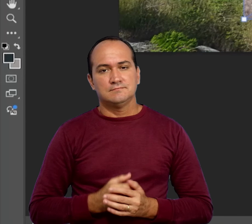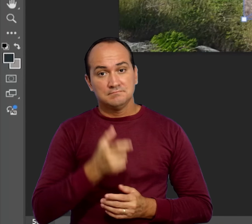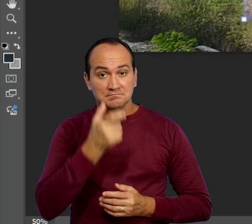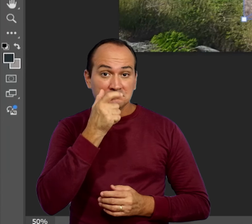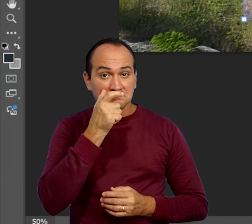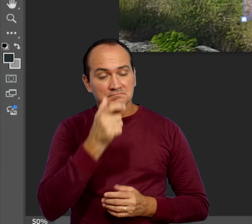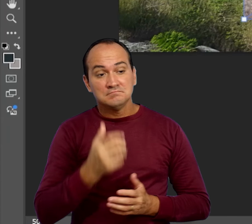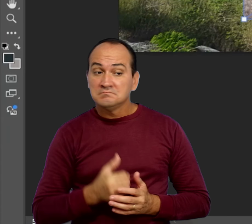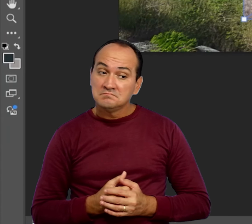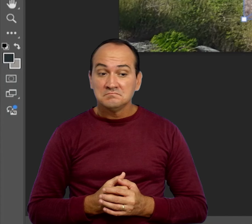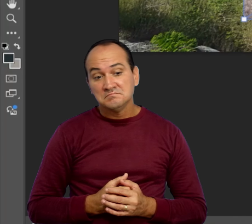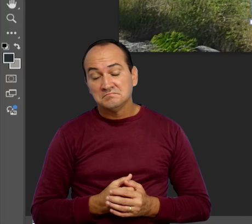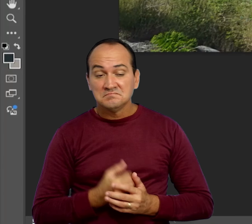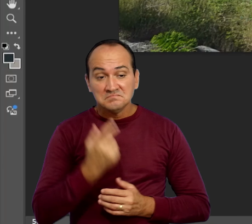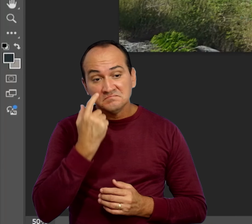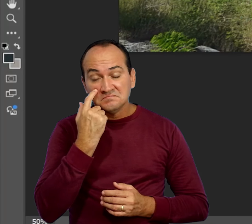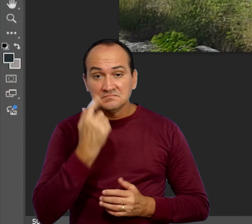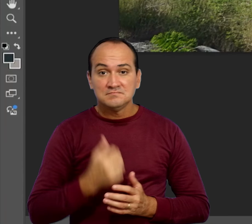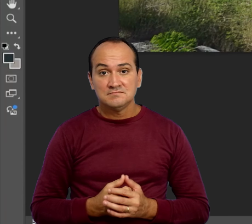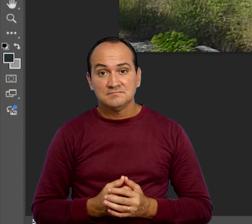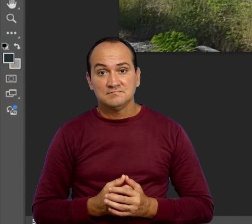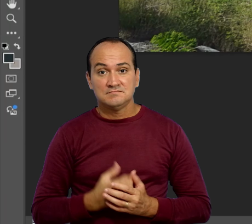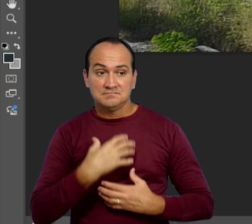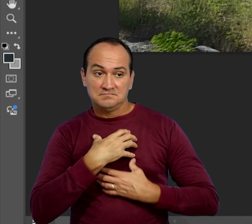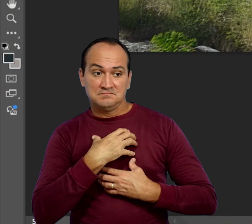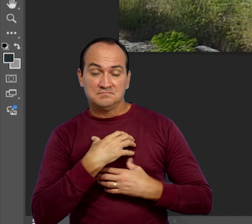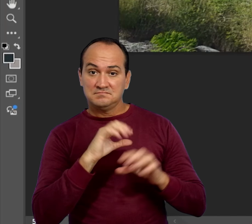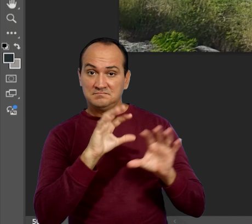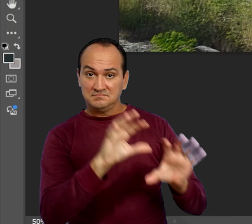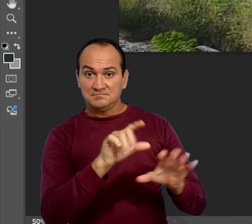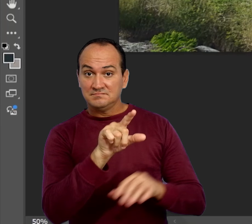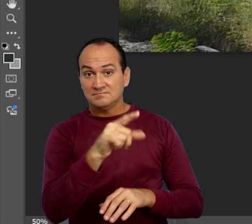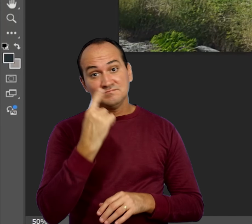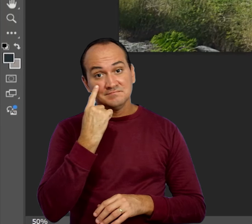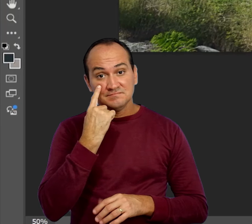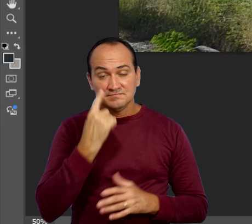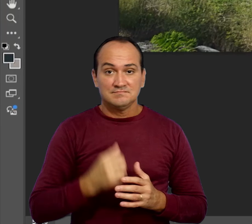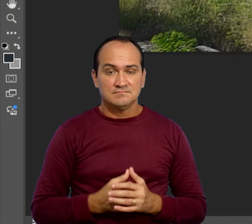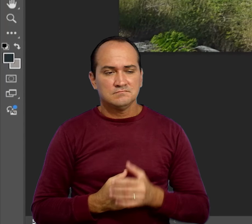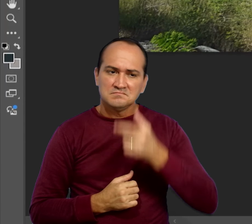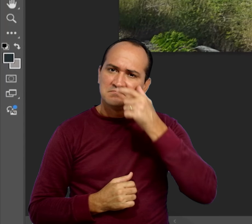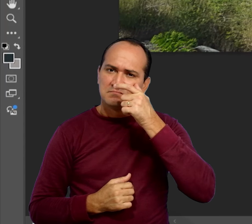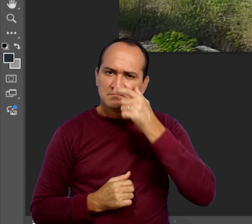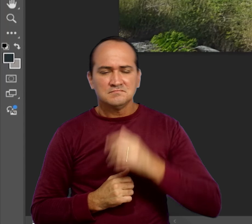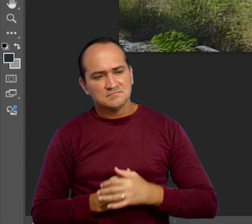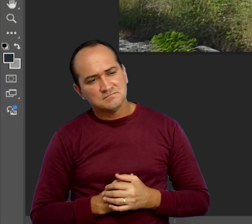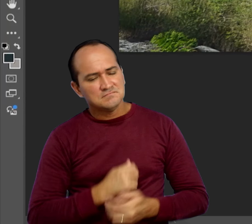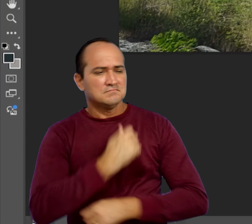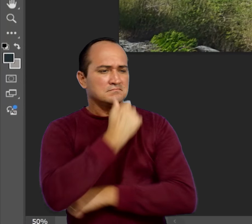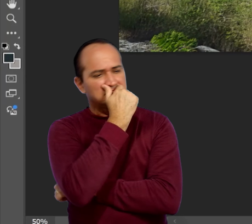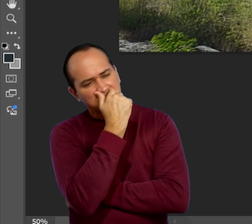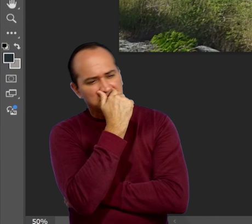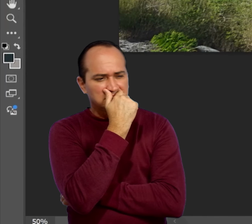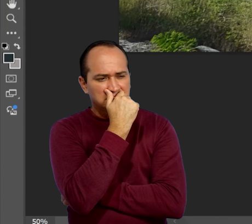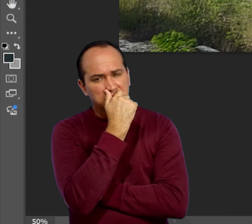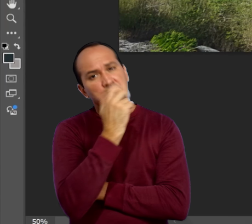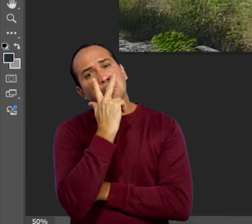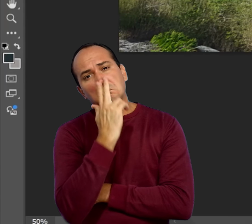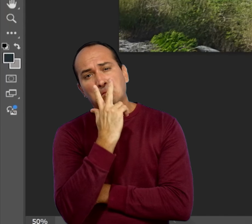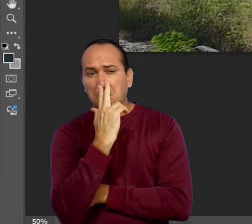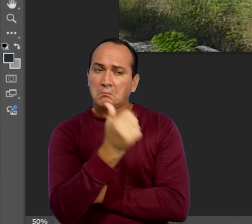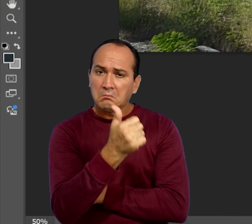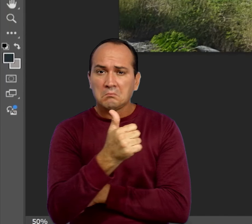Acho que fica mais interessante se ela ficar meio que nessa posição aqui. Acho que é um detalhe interessante. Não precisa ficar